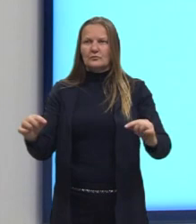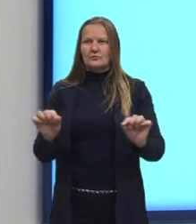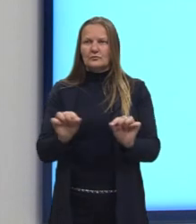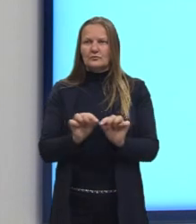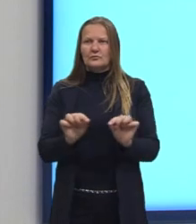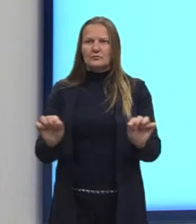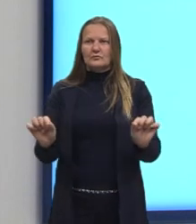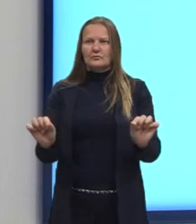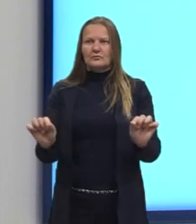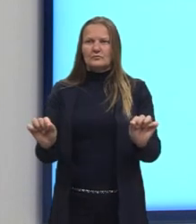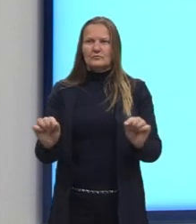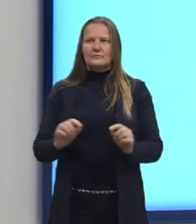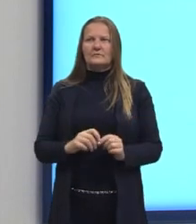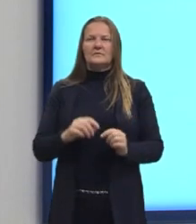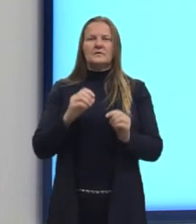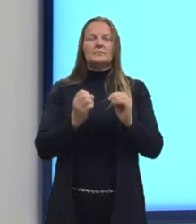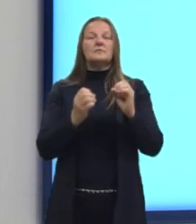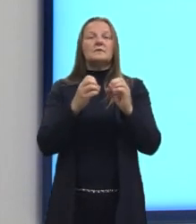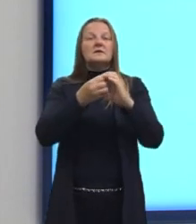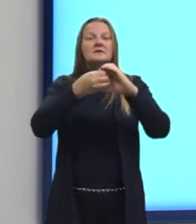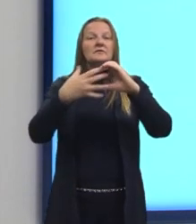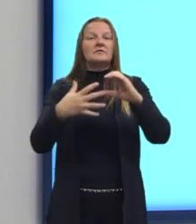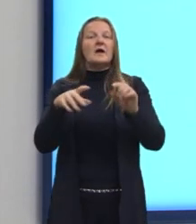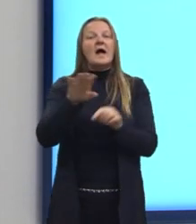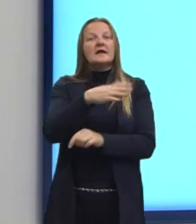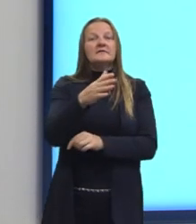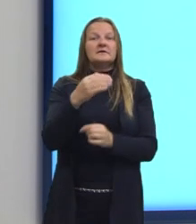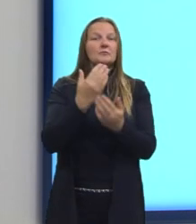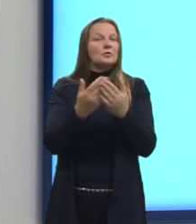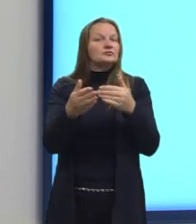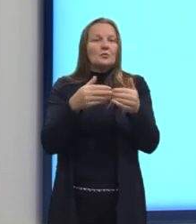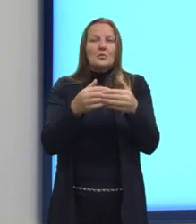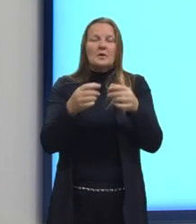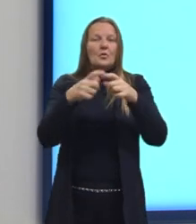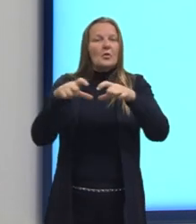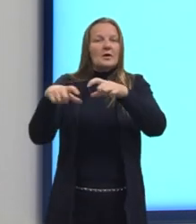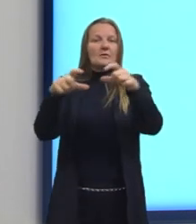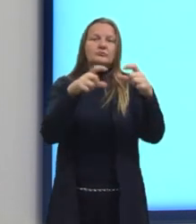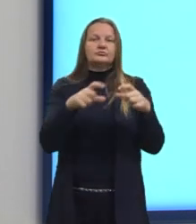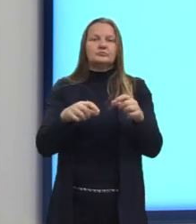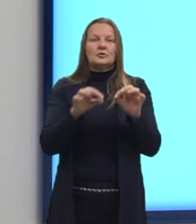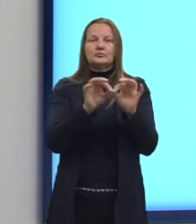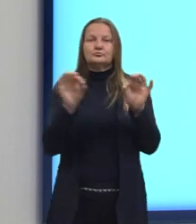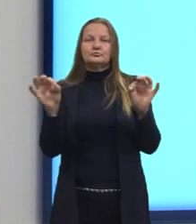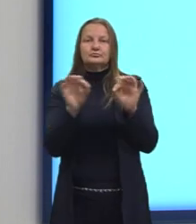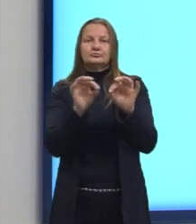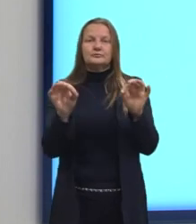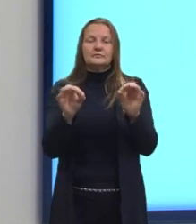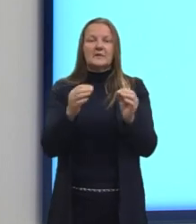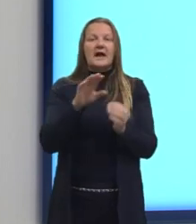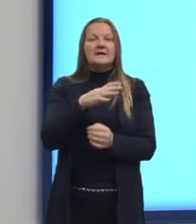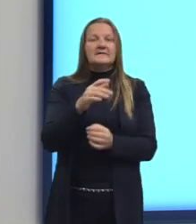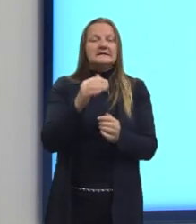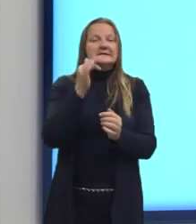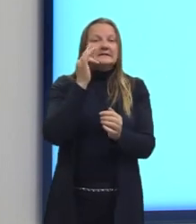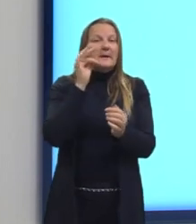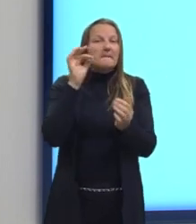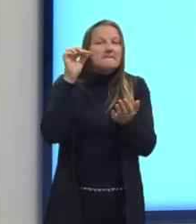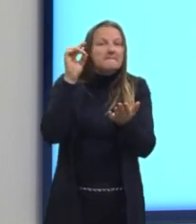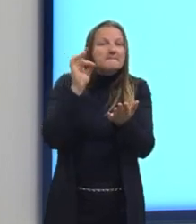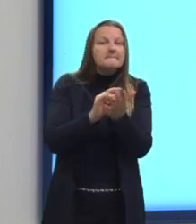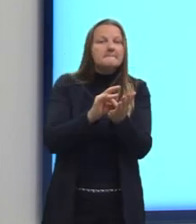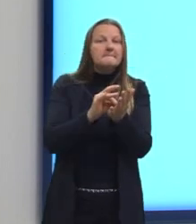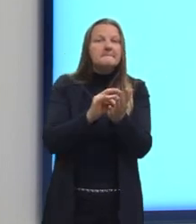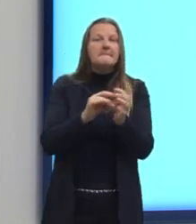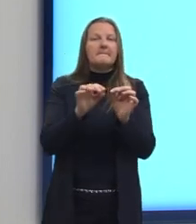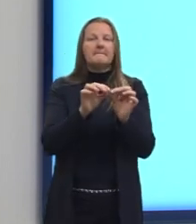assim específicos bem característicos pode estar em qualquer lugar então ele é um comprimento de onda fixo né que a gente pode então